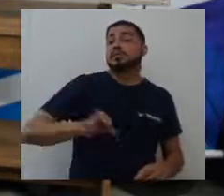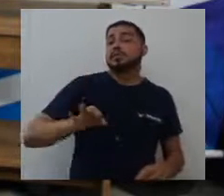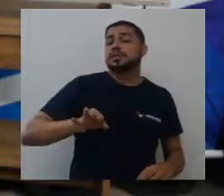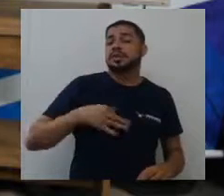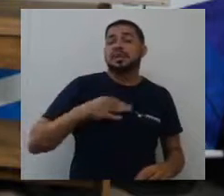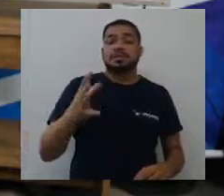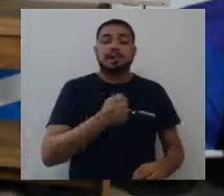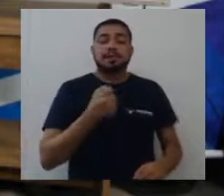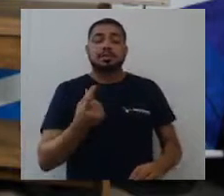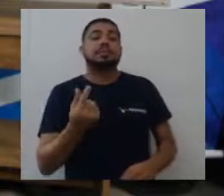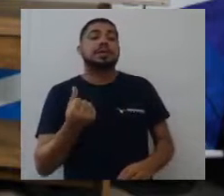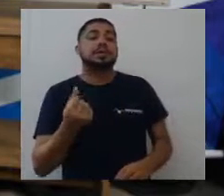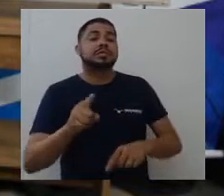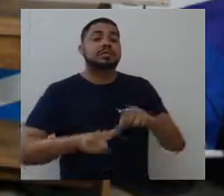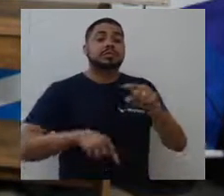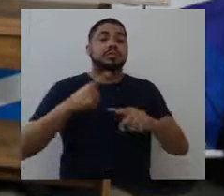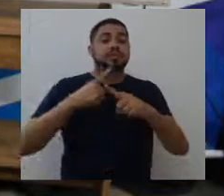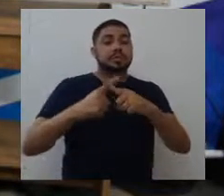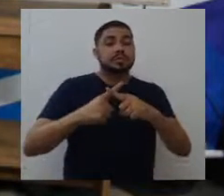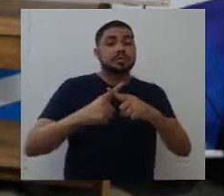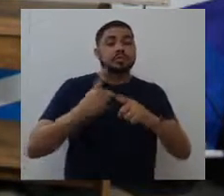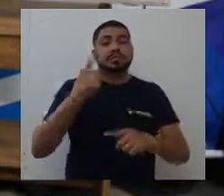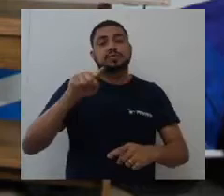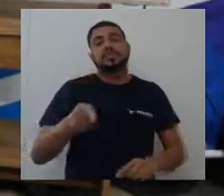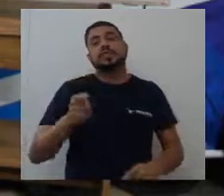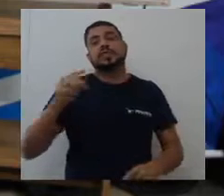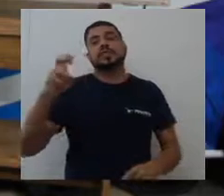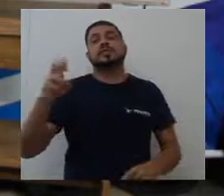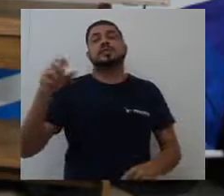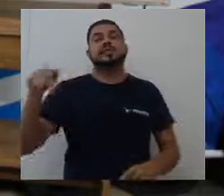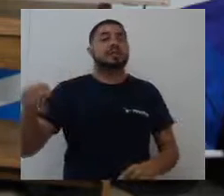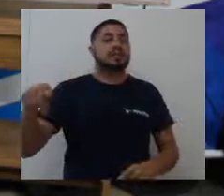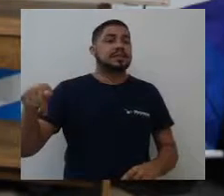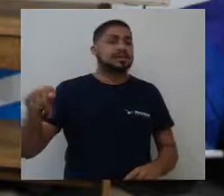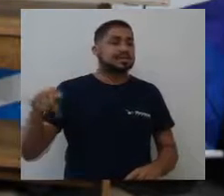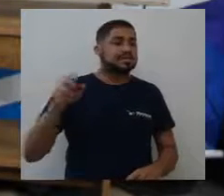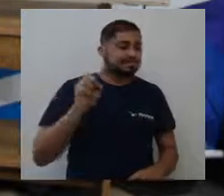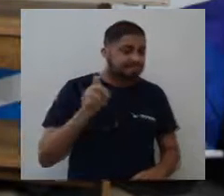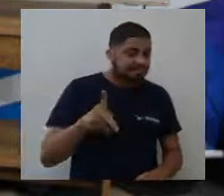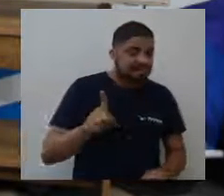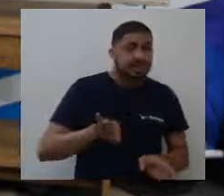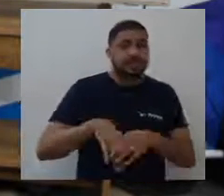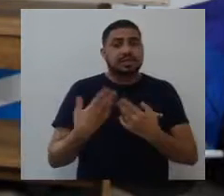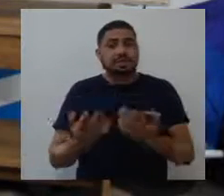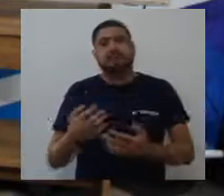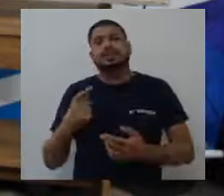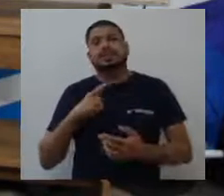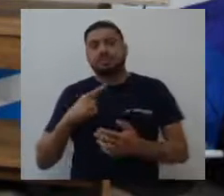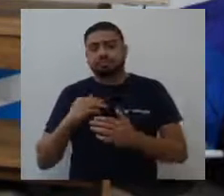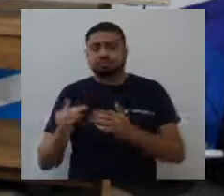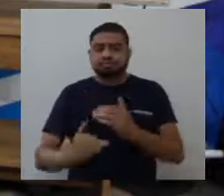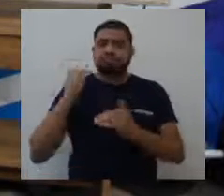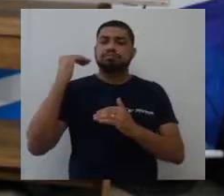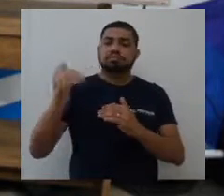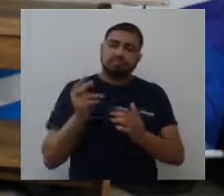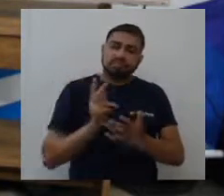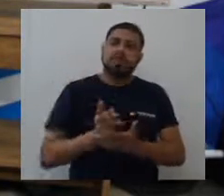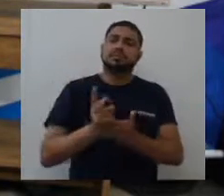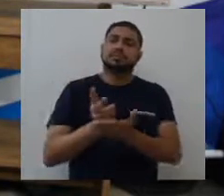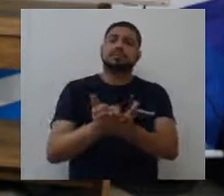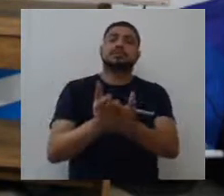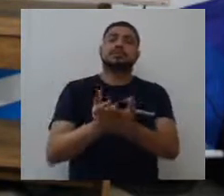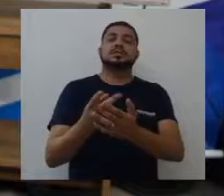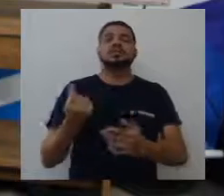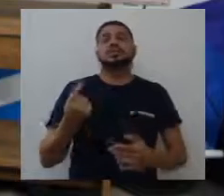pego o preço do produto e multiplico por 1,57. Massa? E aí eu vou dando esse aumento sucessivo